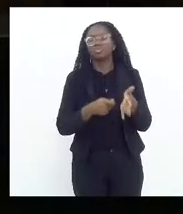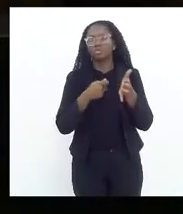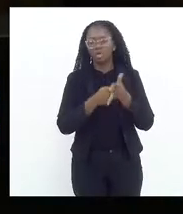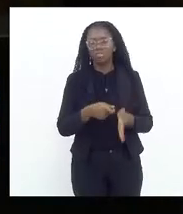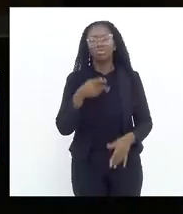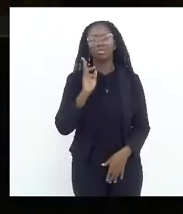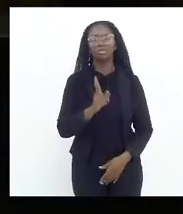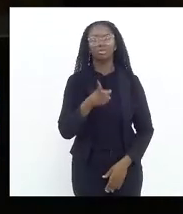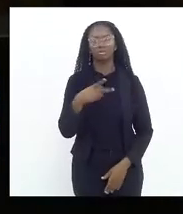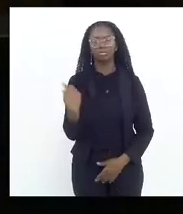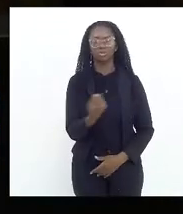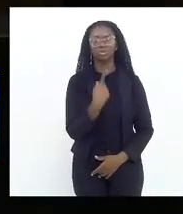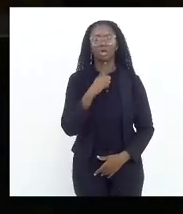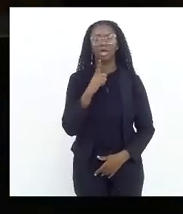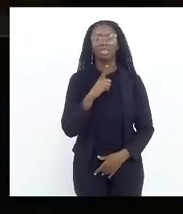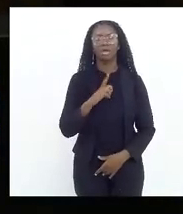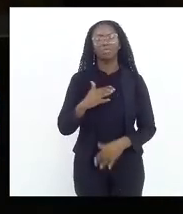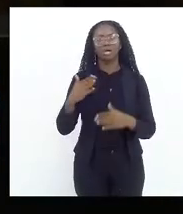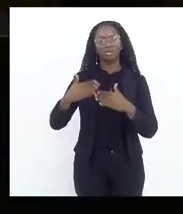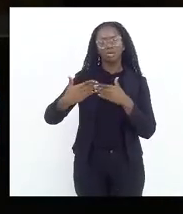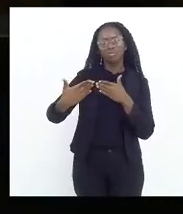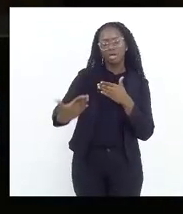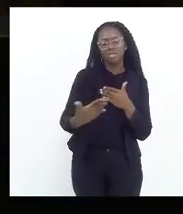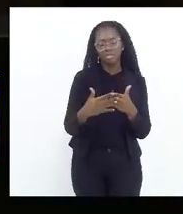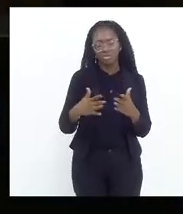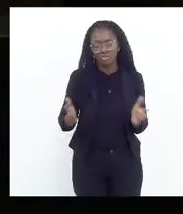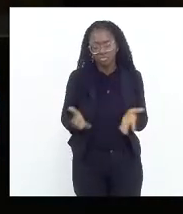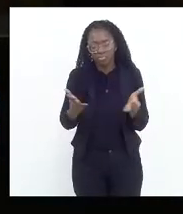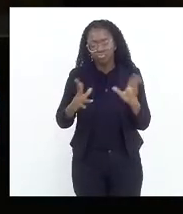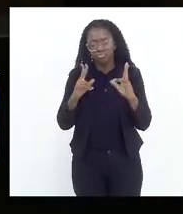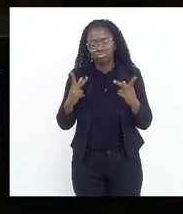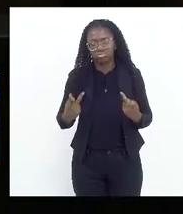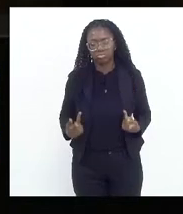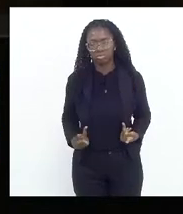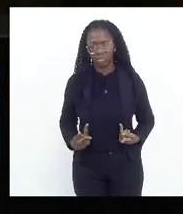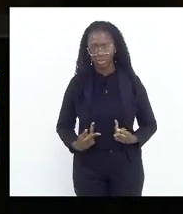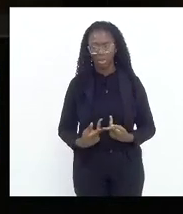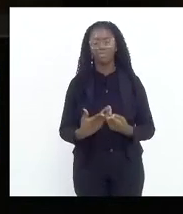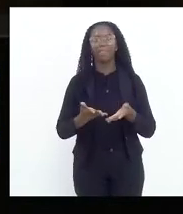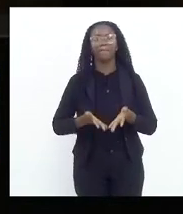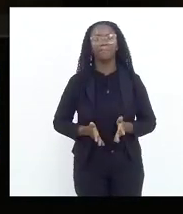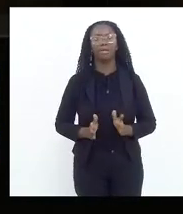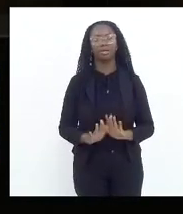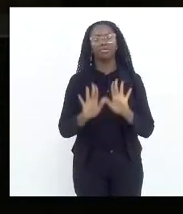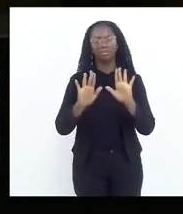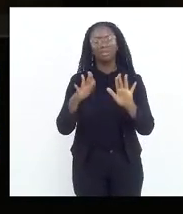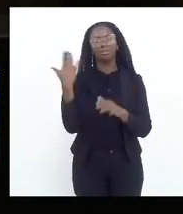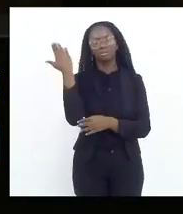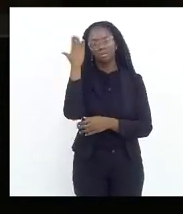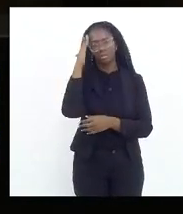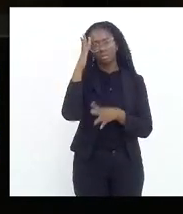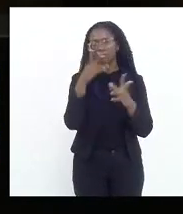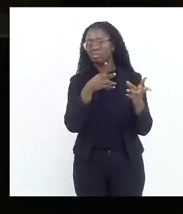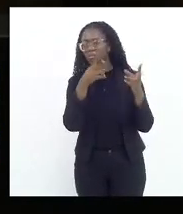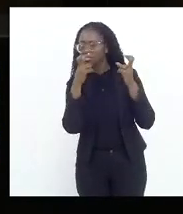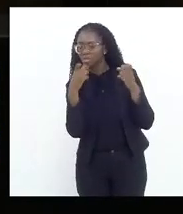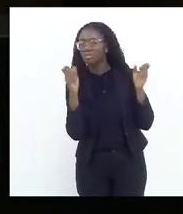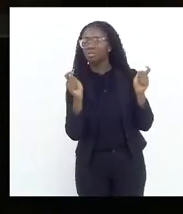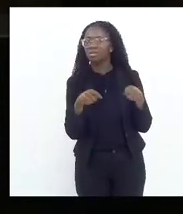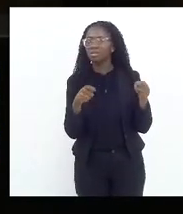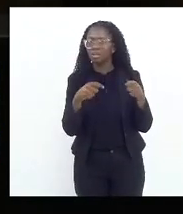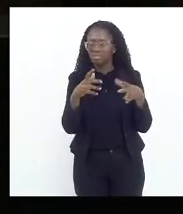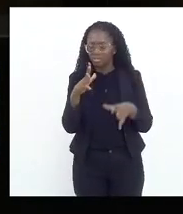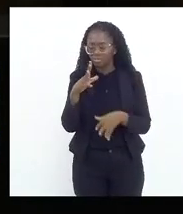que nós temos nesse processo de humanização do parto, mas entendendo que podemos contribuir